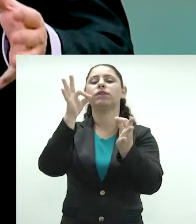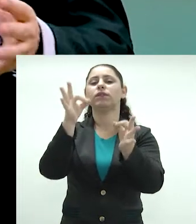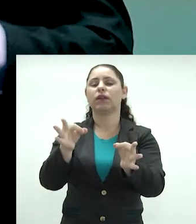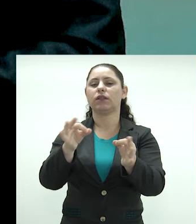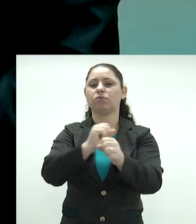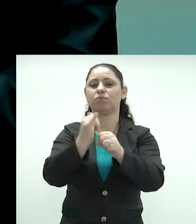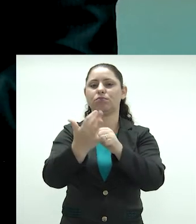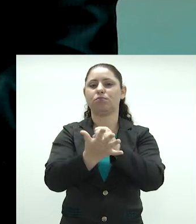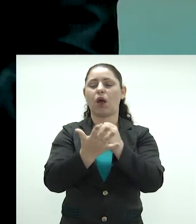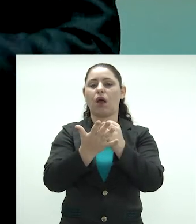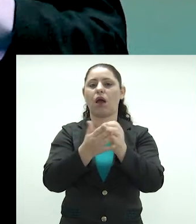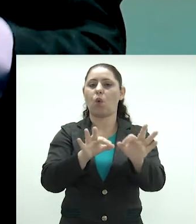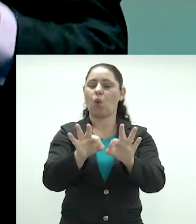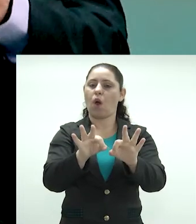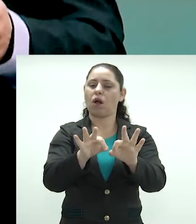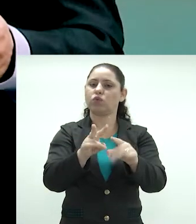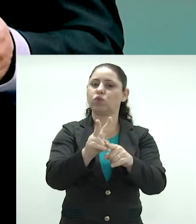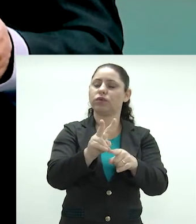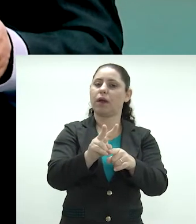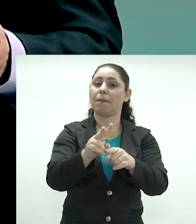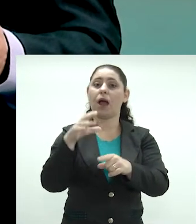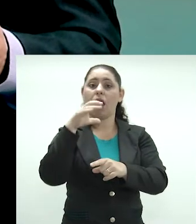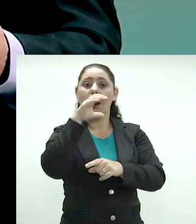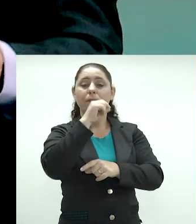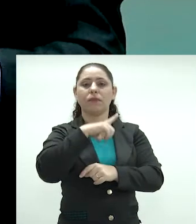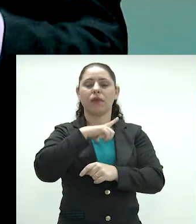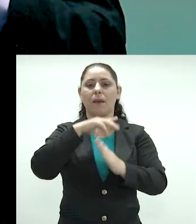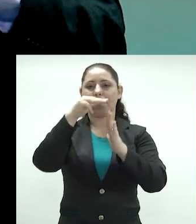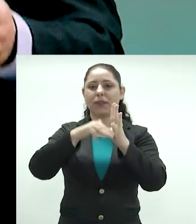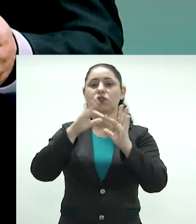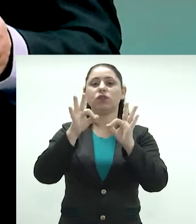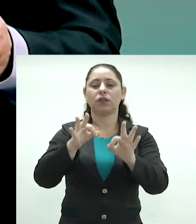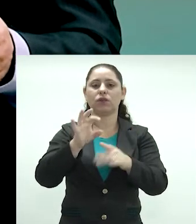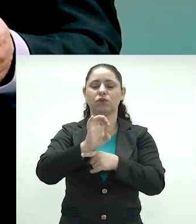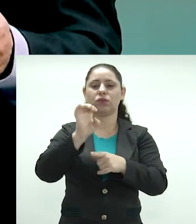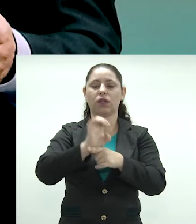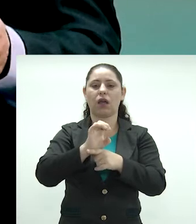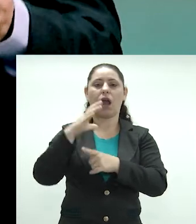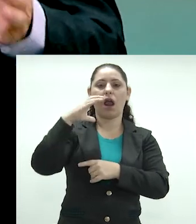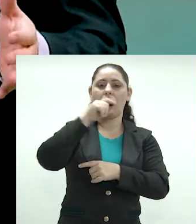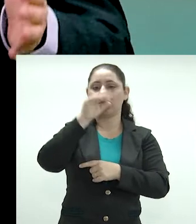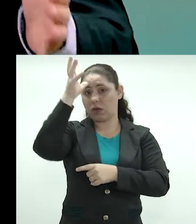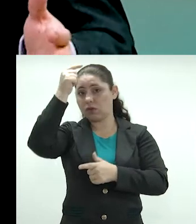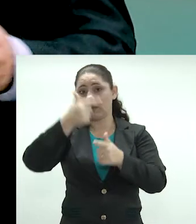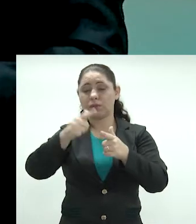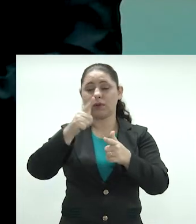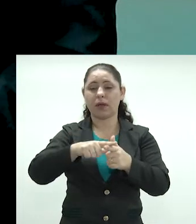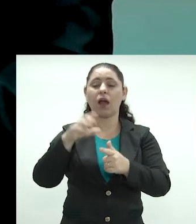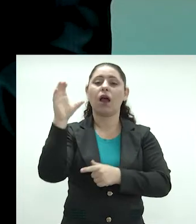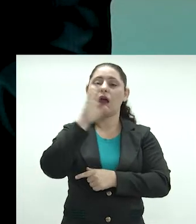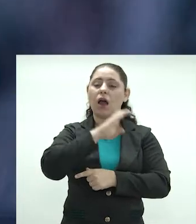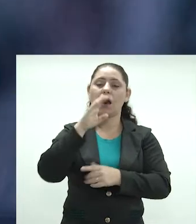pandemia fica sob controle. Então, quanto mais rápido nós tomarmos as medidas corretas, o Estado agir de forma rápida, célere, mais rápido serão as